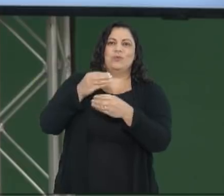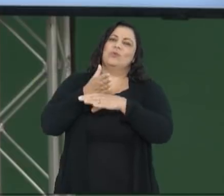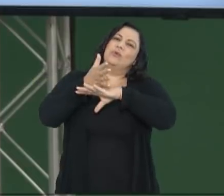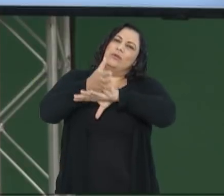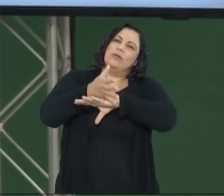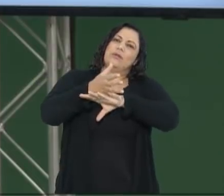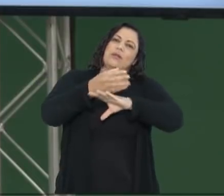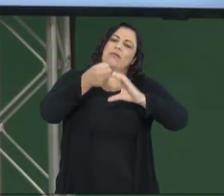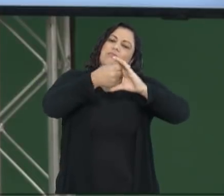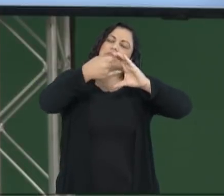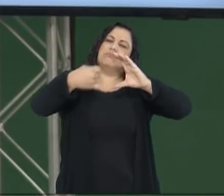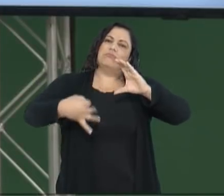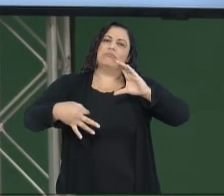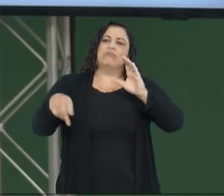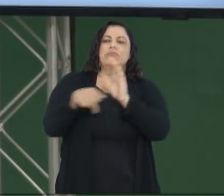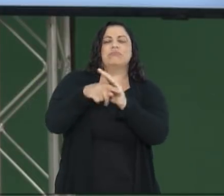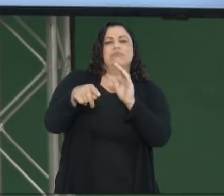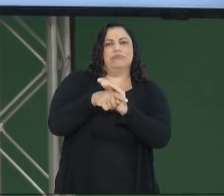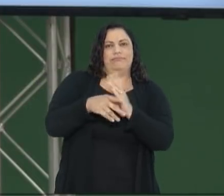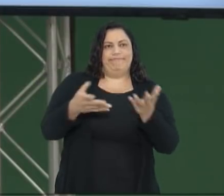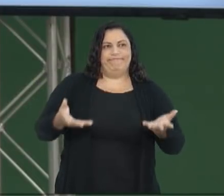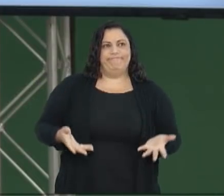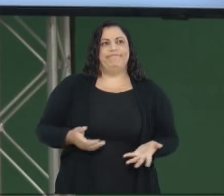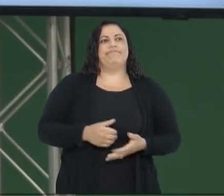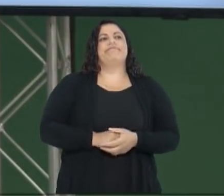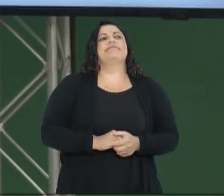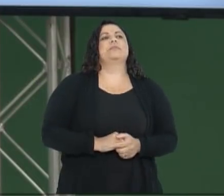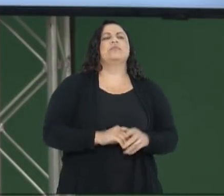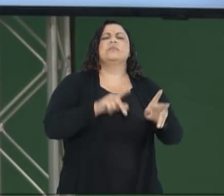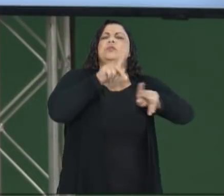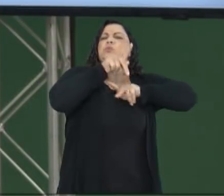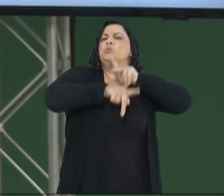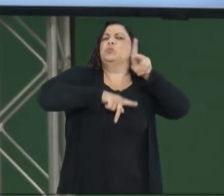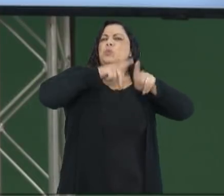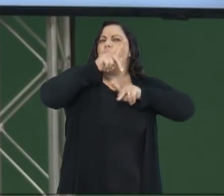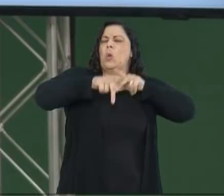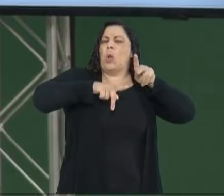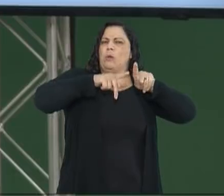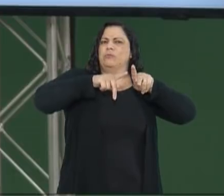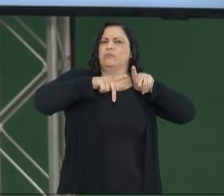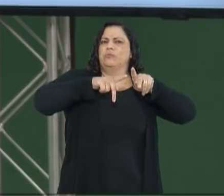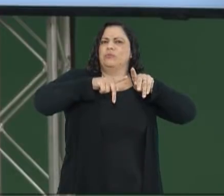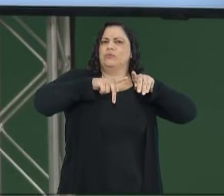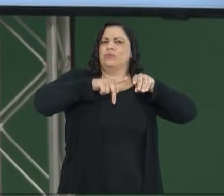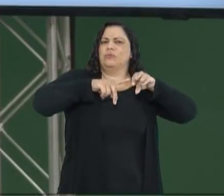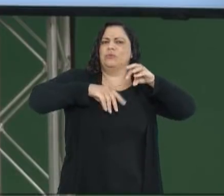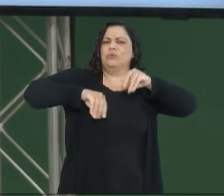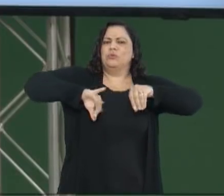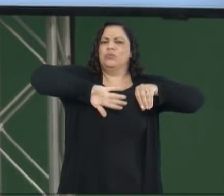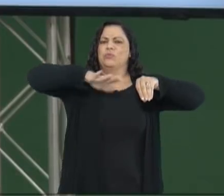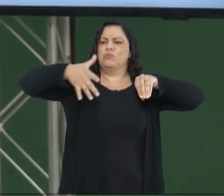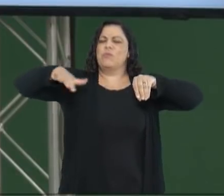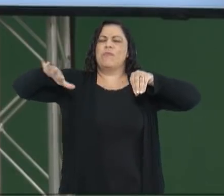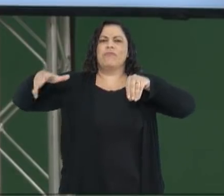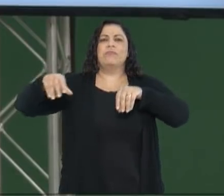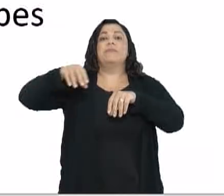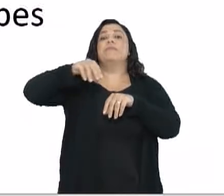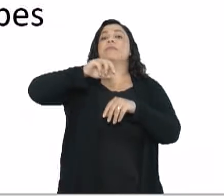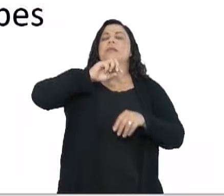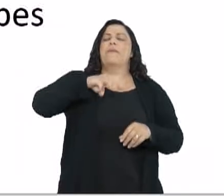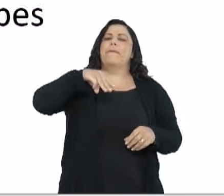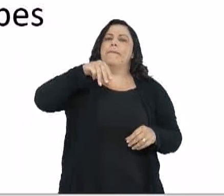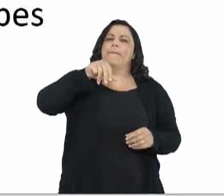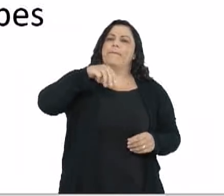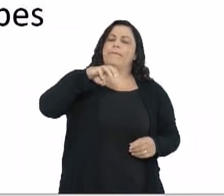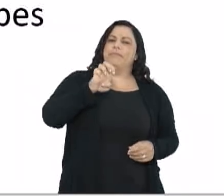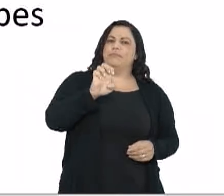Continuando lá, os povos mediterrâneos, então, que parte da Europa que eles ocupam? Península